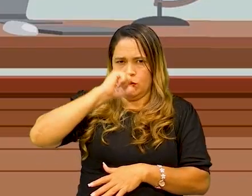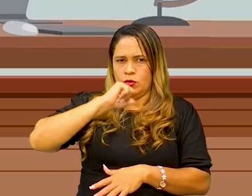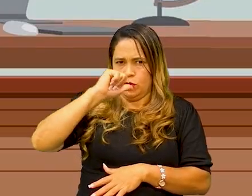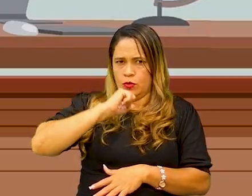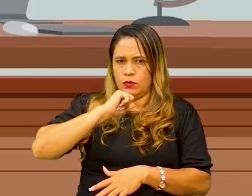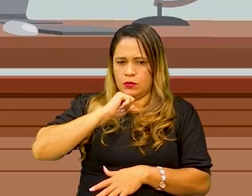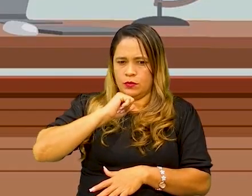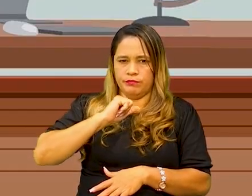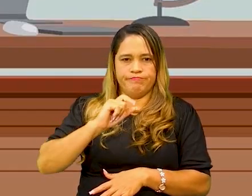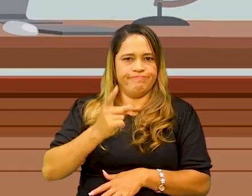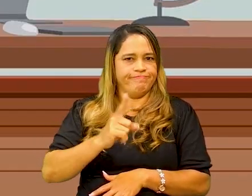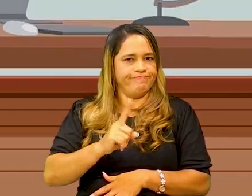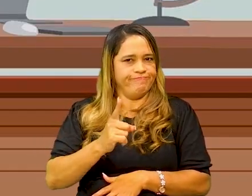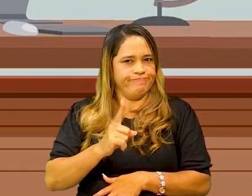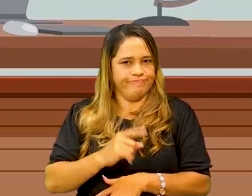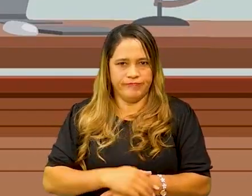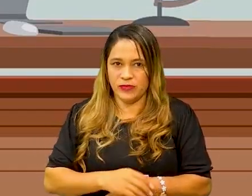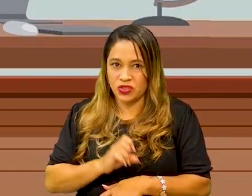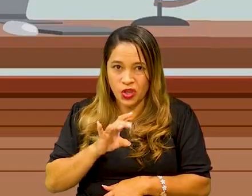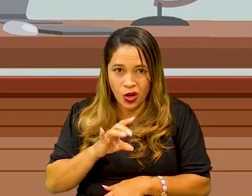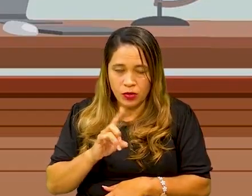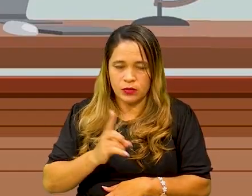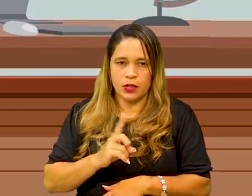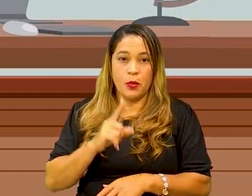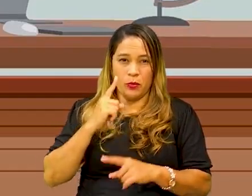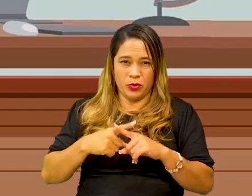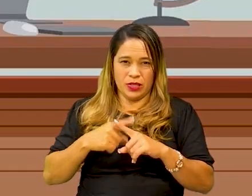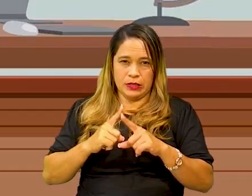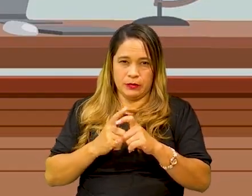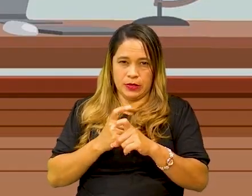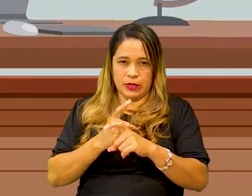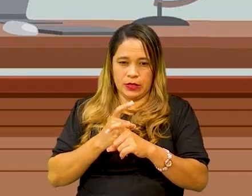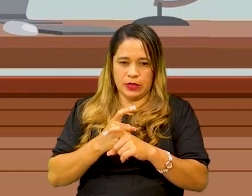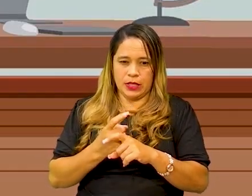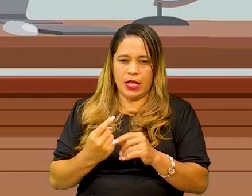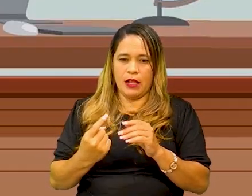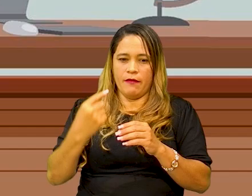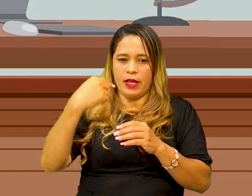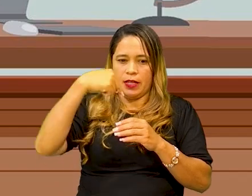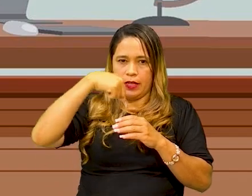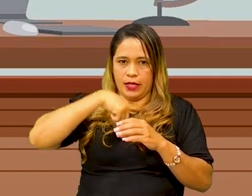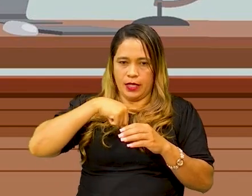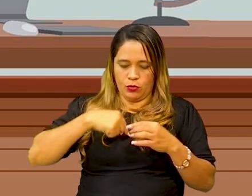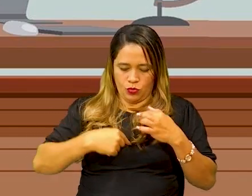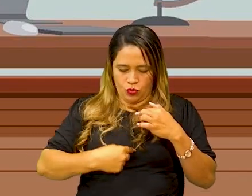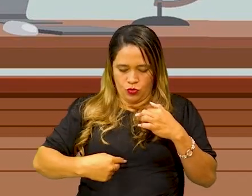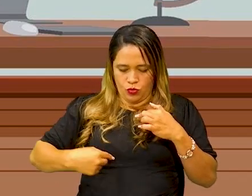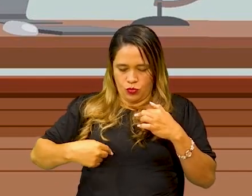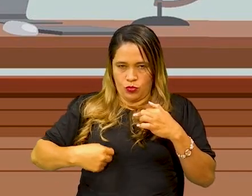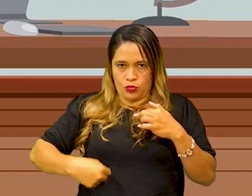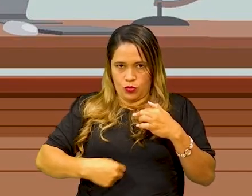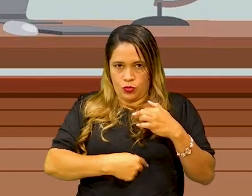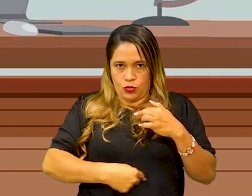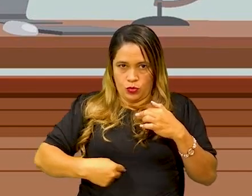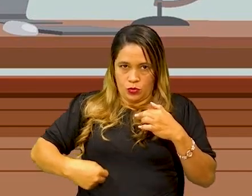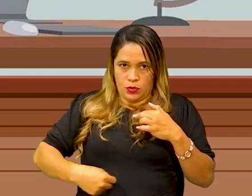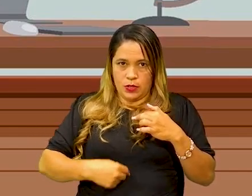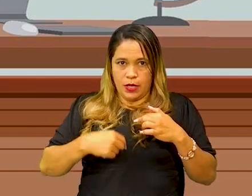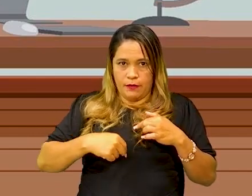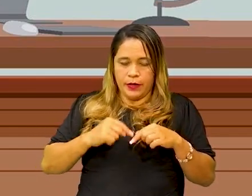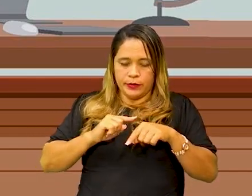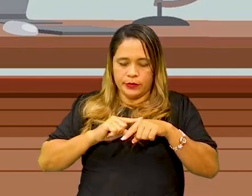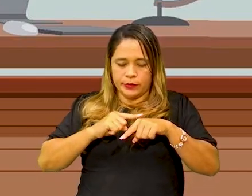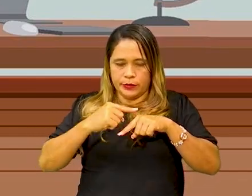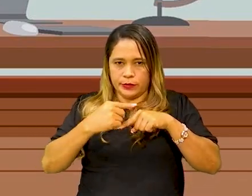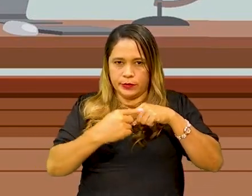Aqui, ó, adianta não. Sabe por quê? Essa bactéria que ela faz é ir lá dentro do nosso intestino e criar como se fosse uma película dentro